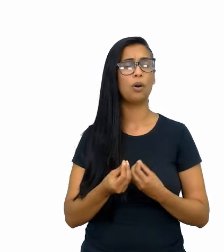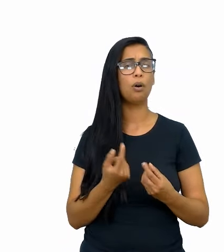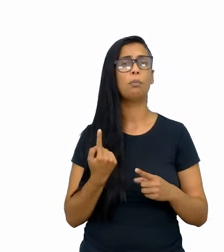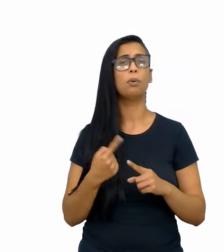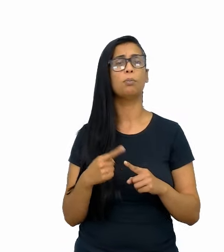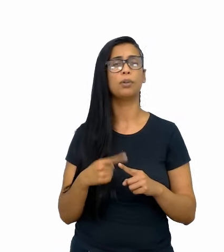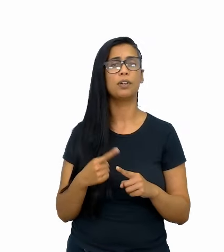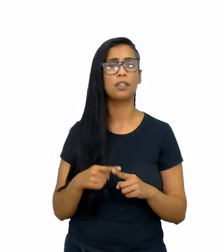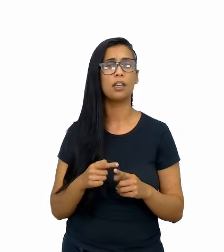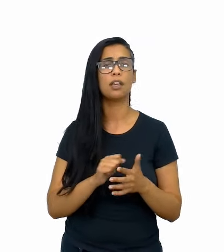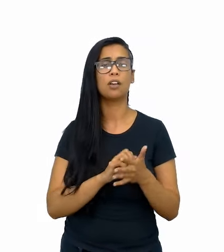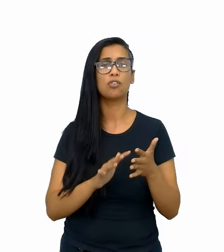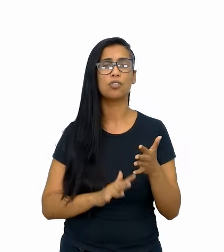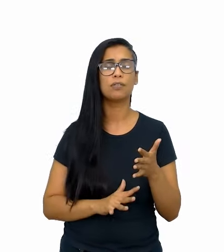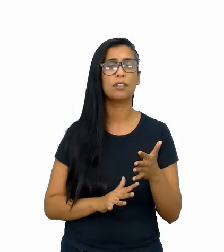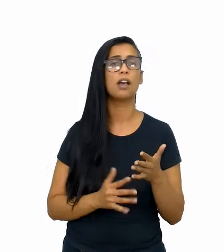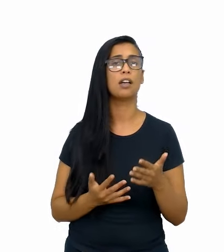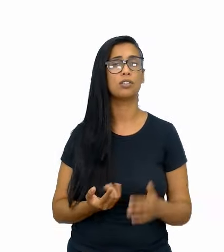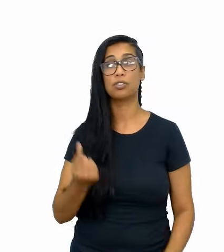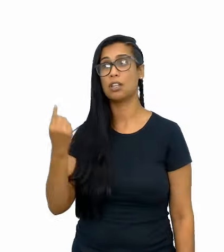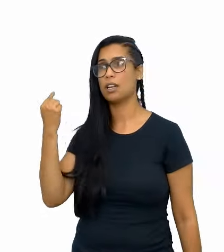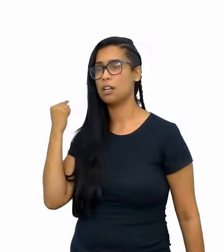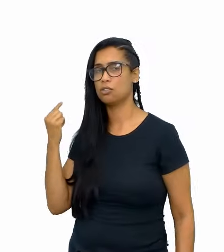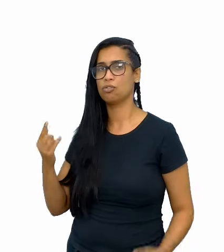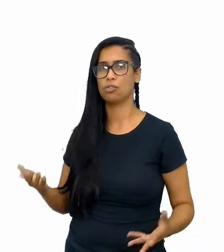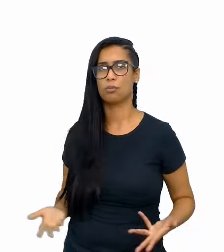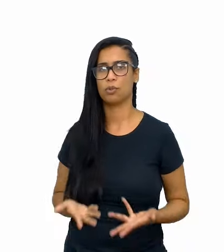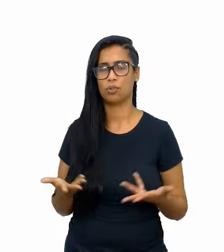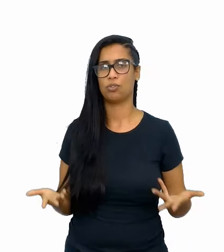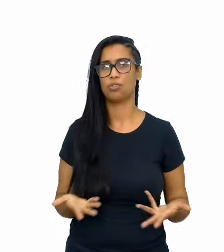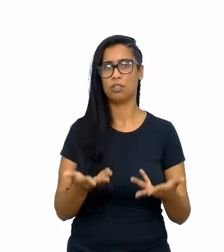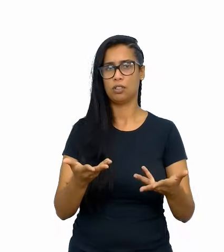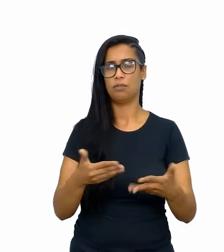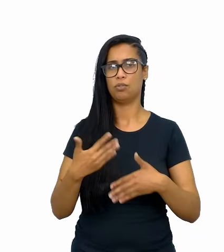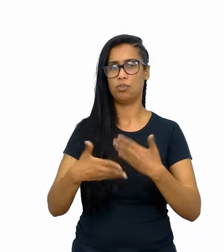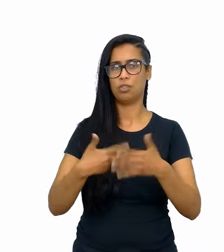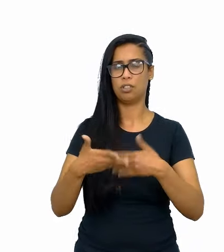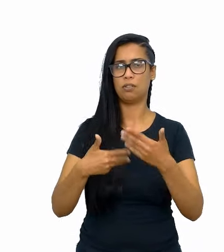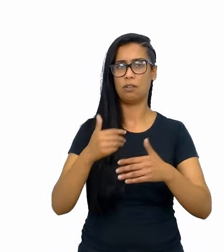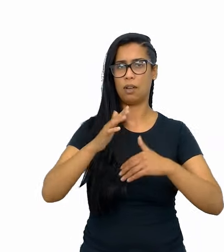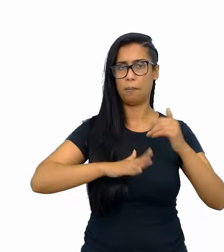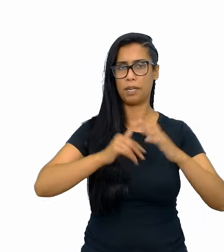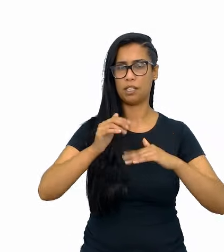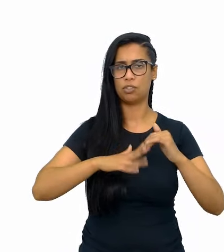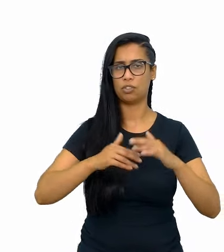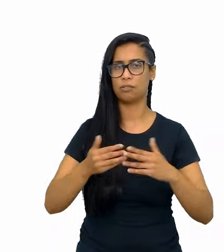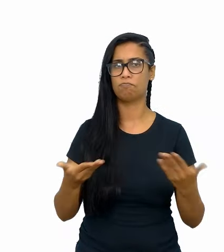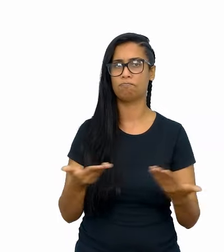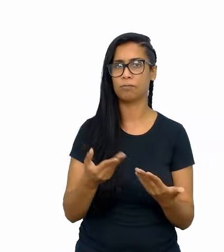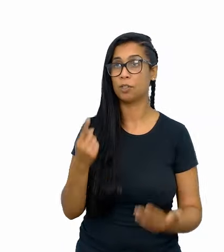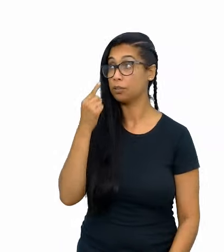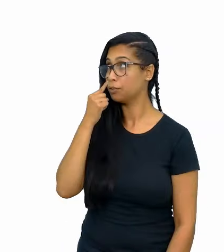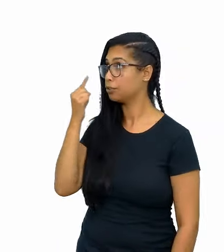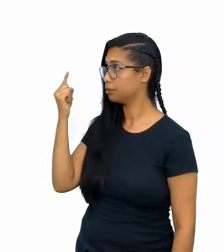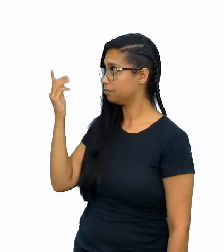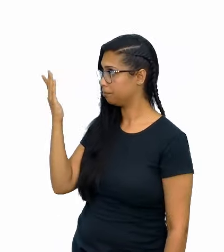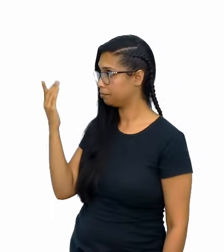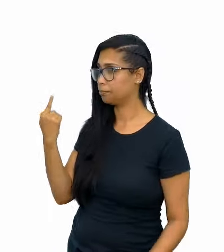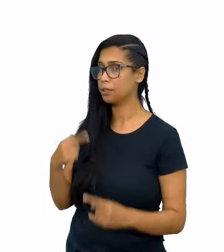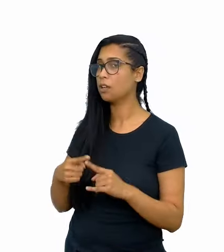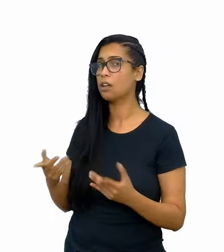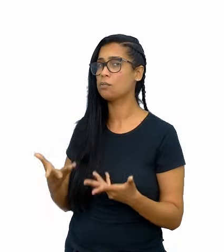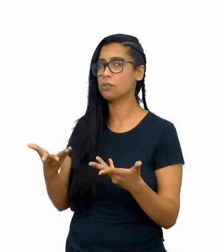que as atividades anteriores promovem o desenvolvimento dessas habilidades que nós temos aí na tela, né? Então,